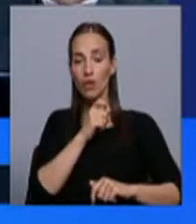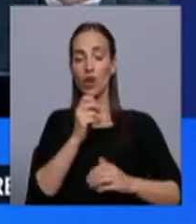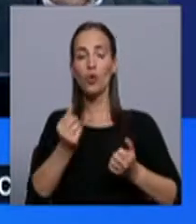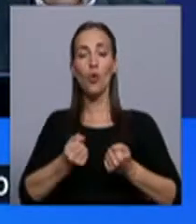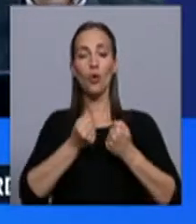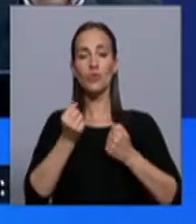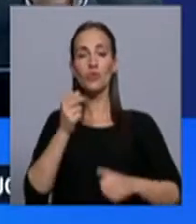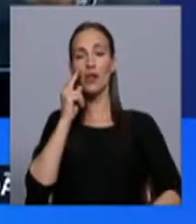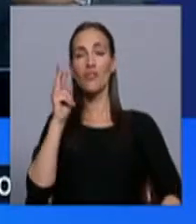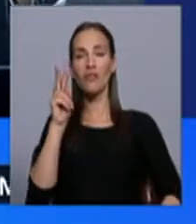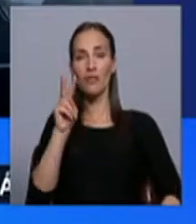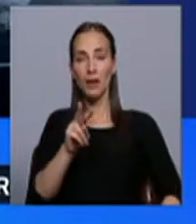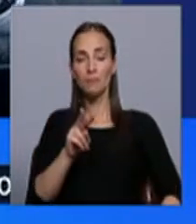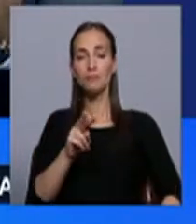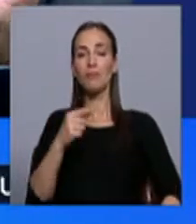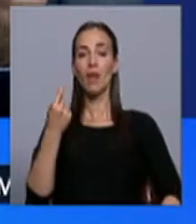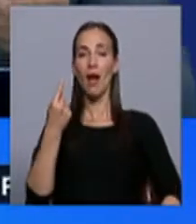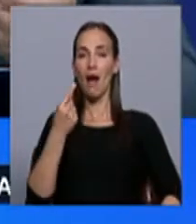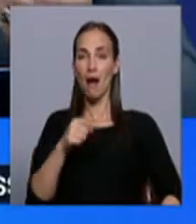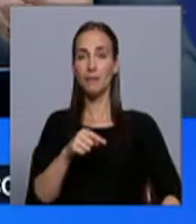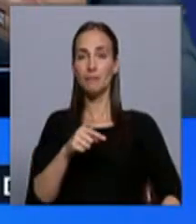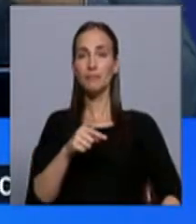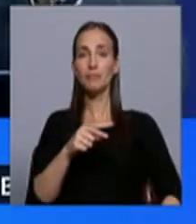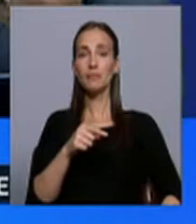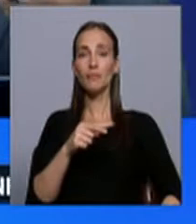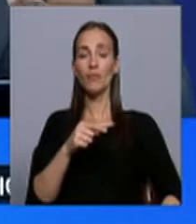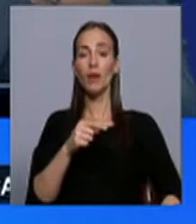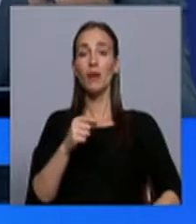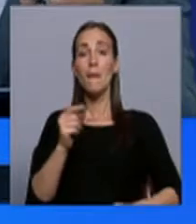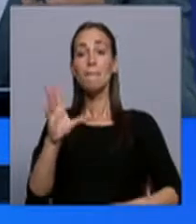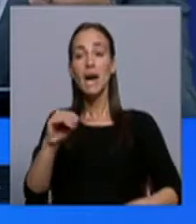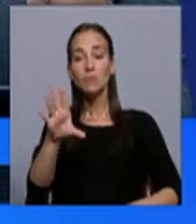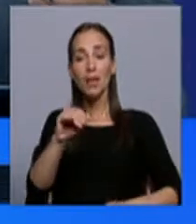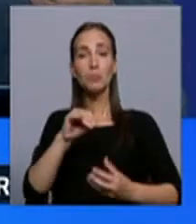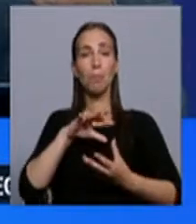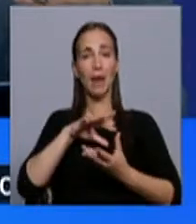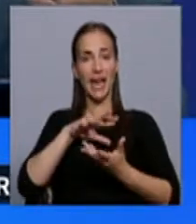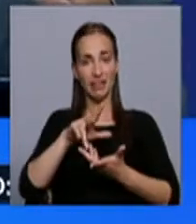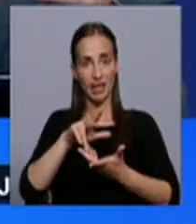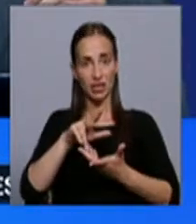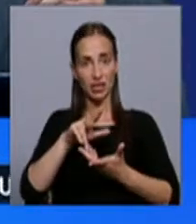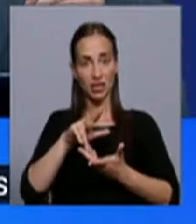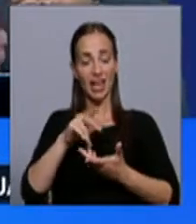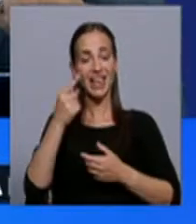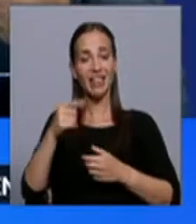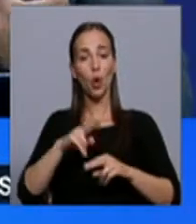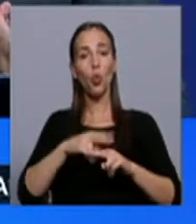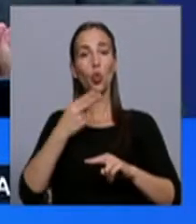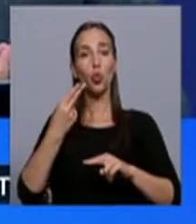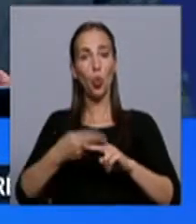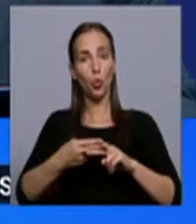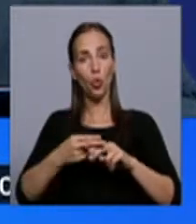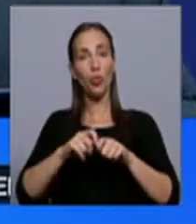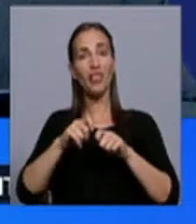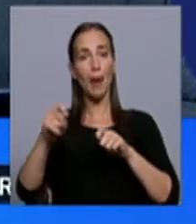tecnologia atual e sobretudo com este método, nós podemos não estar a contabilizar, a ver, digamos assim, que existem